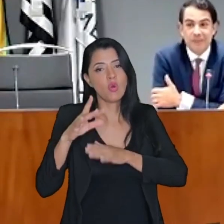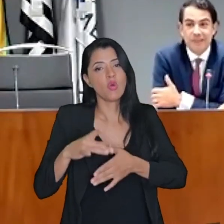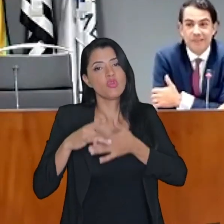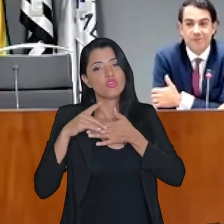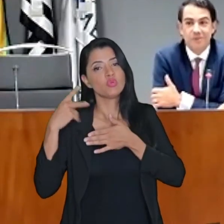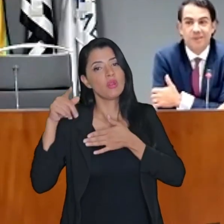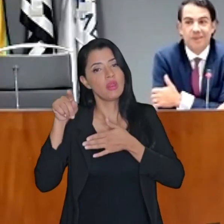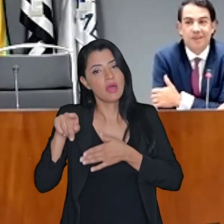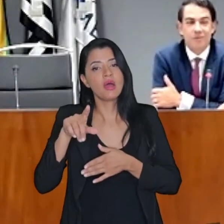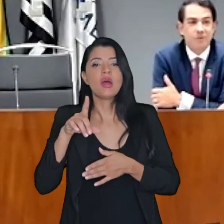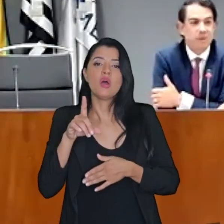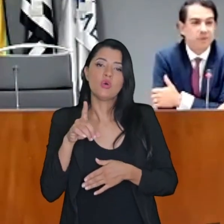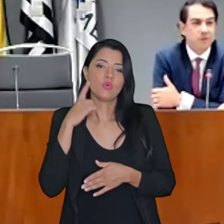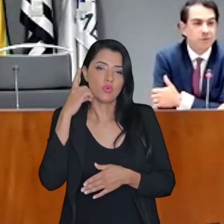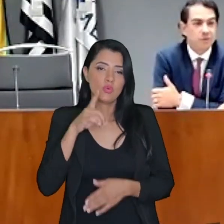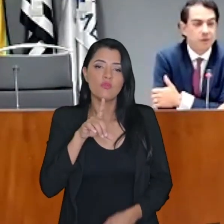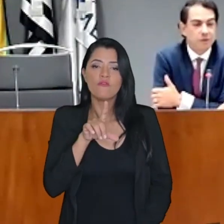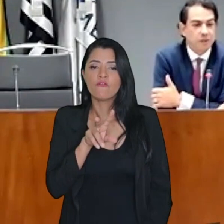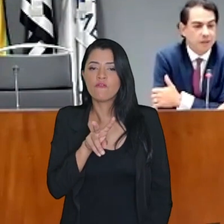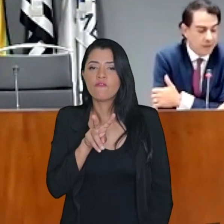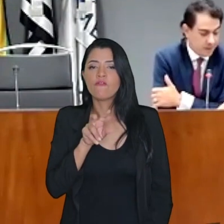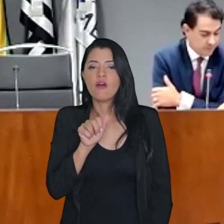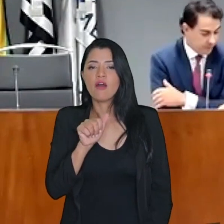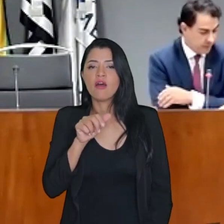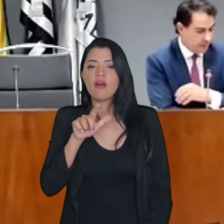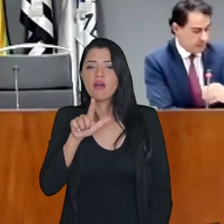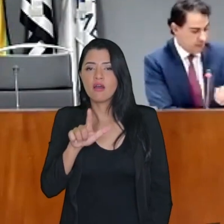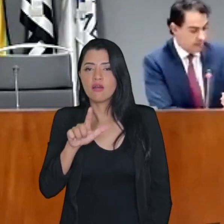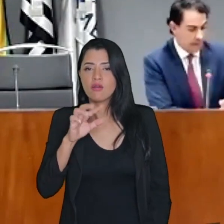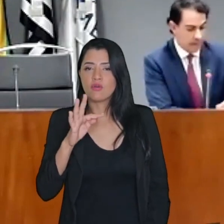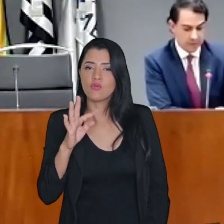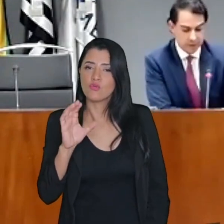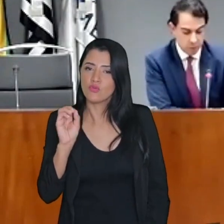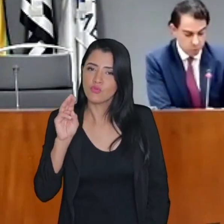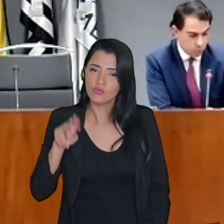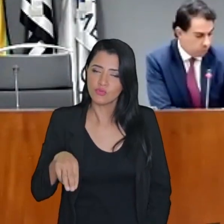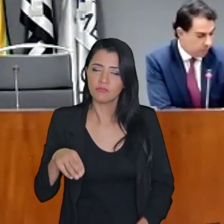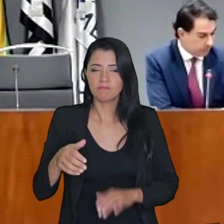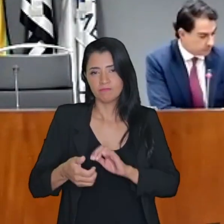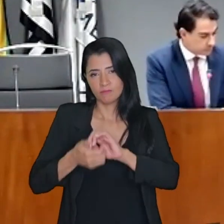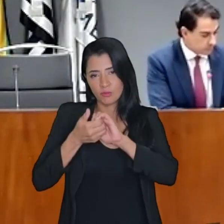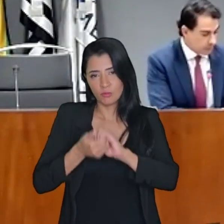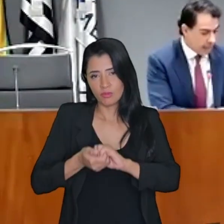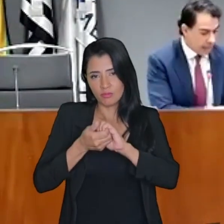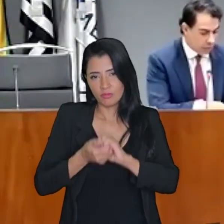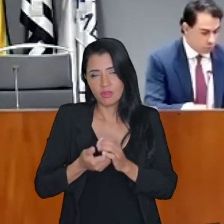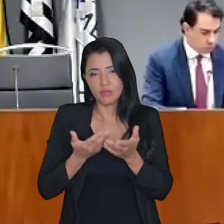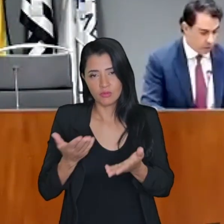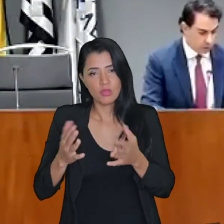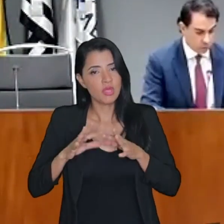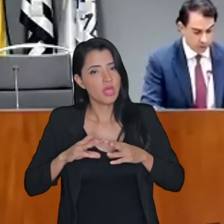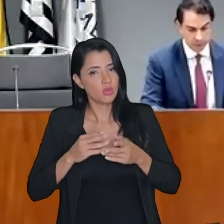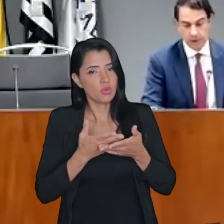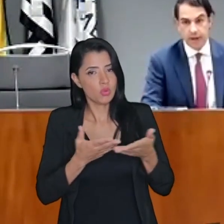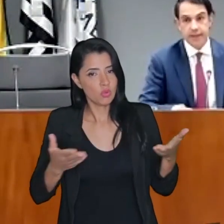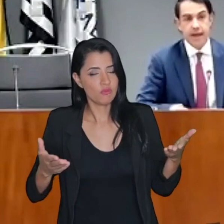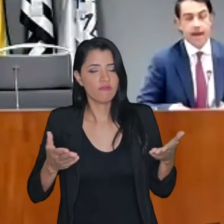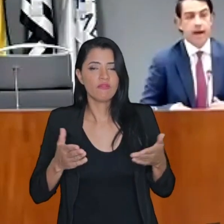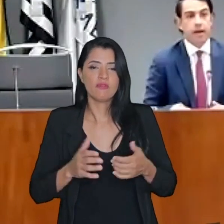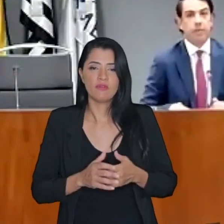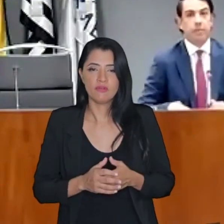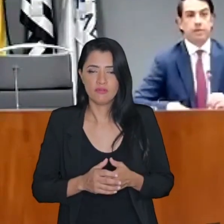Fausto, né? Então, cumprimento especialmente e saúdo a todos e a todas.